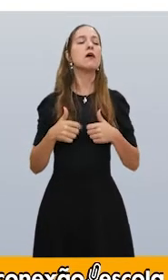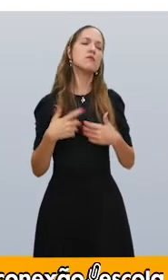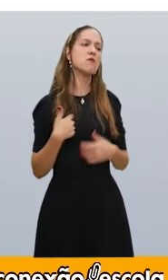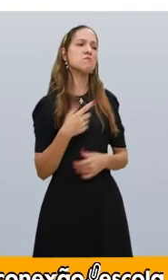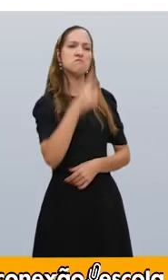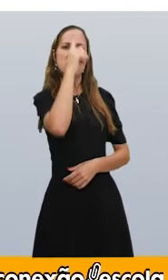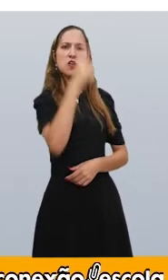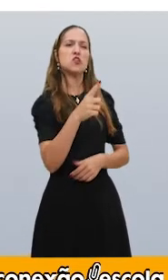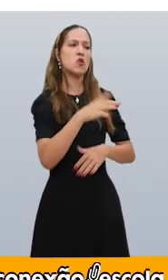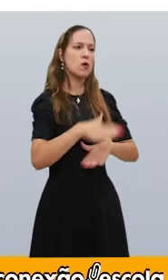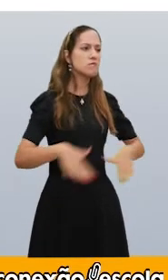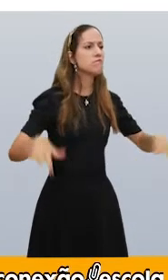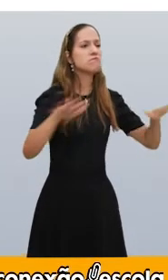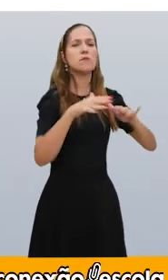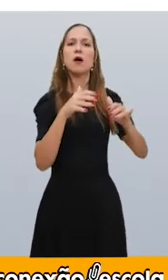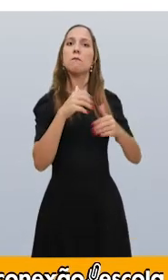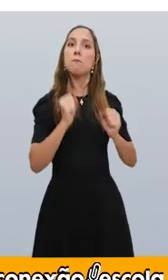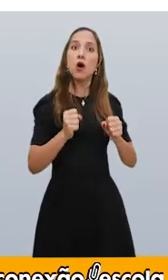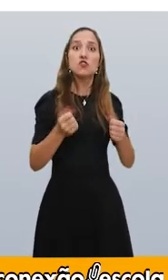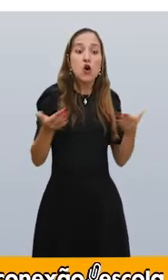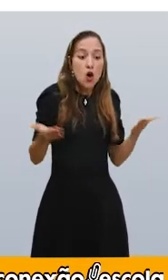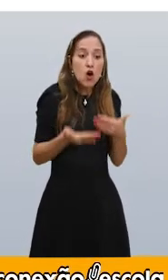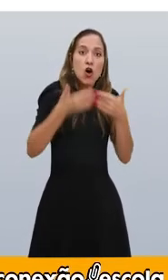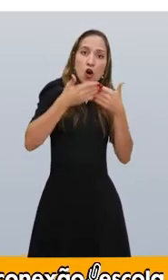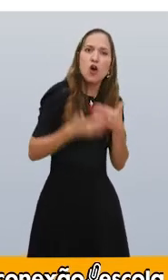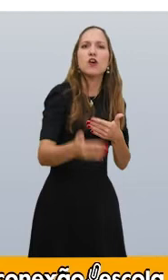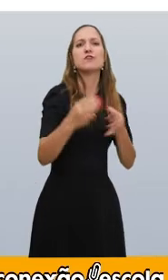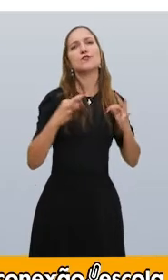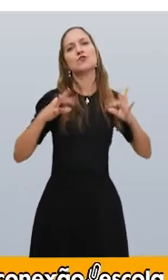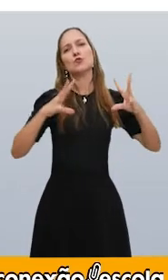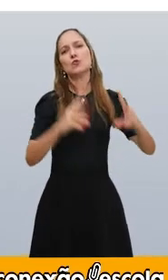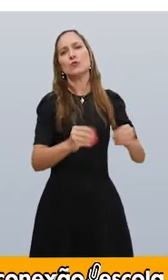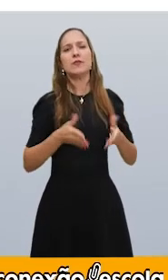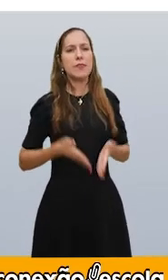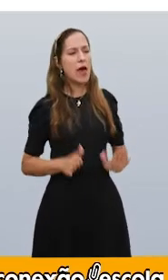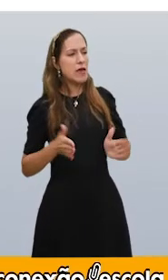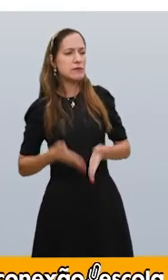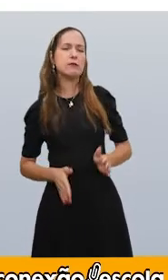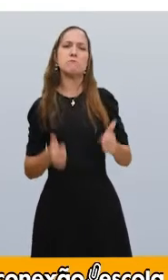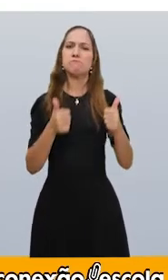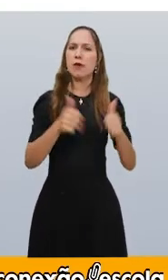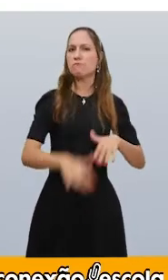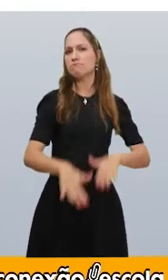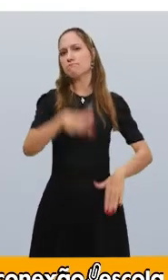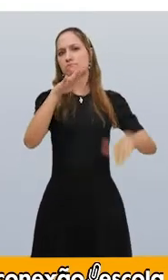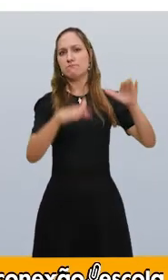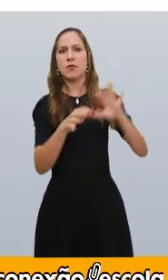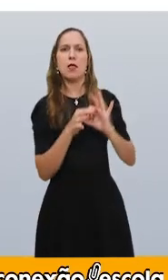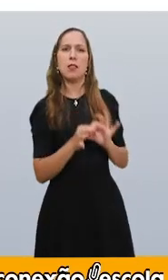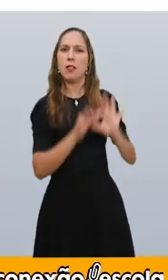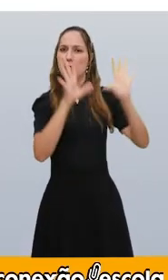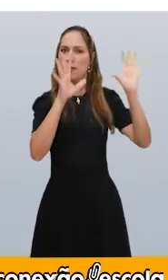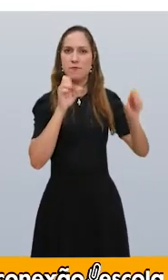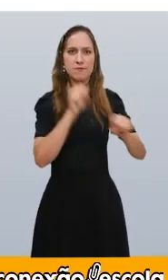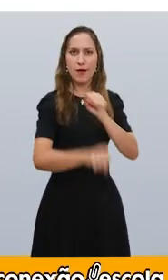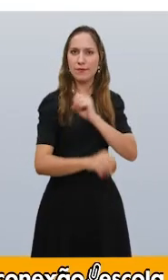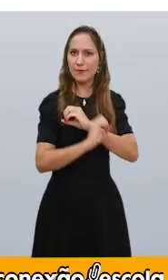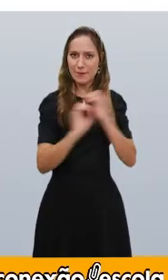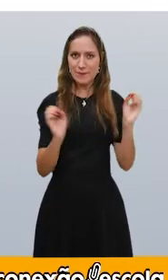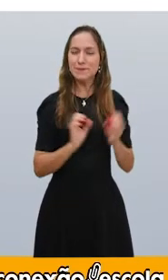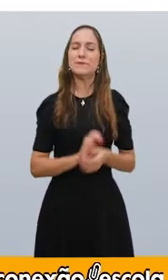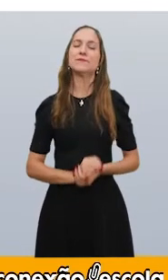cacique decretou que a partir daquele dia, todas as crianças da tribo poderiam